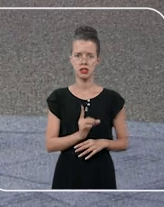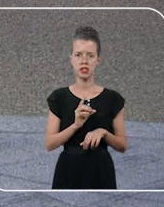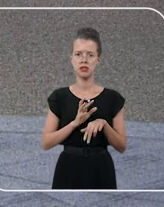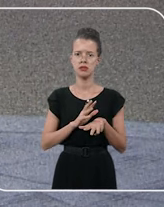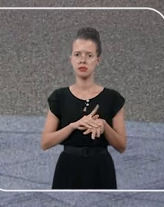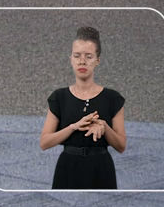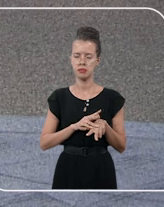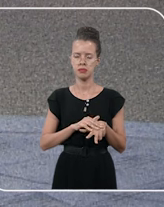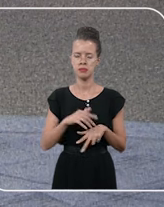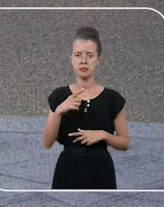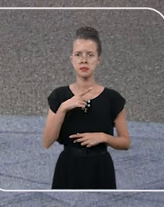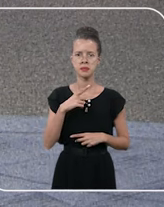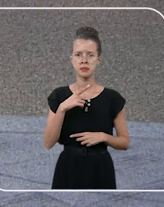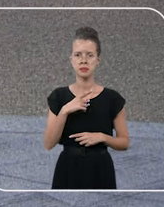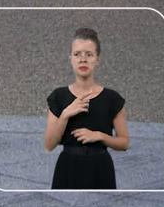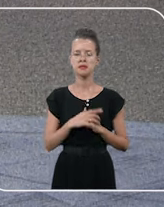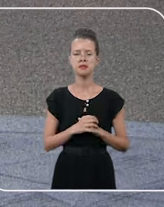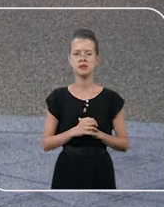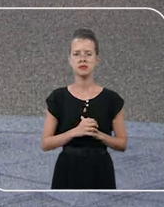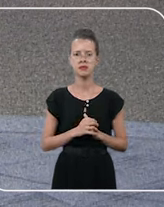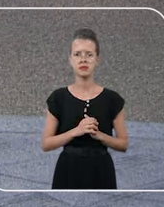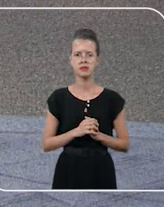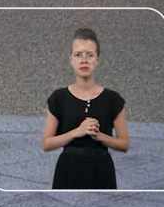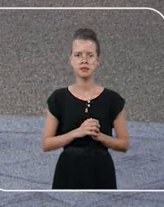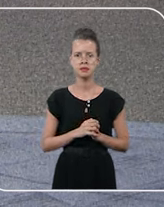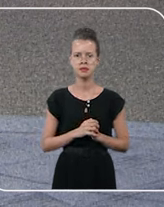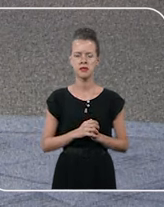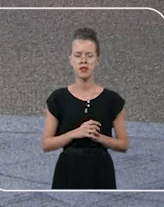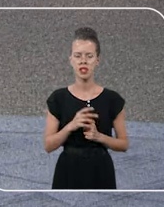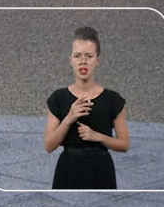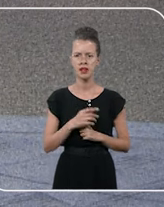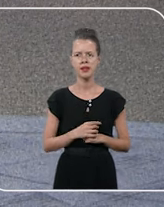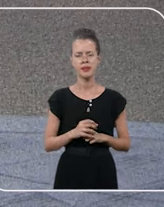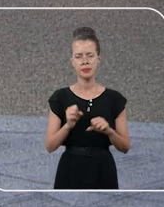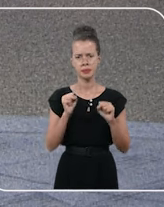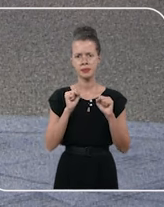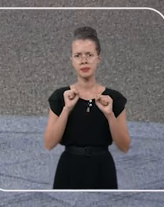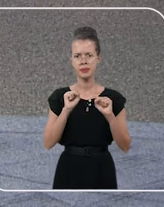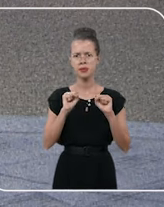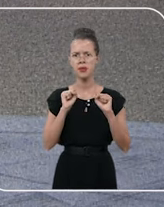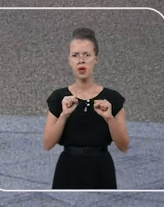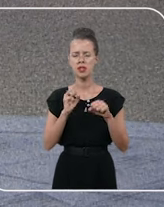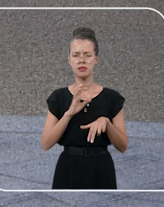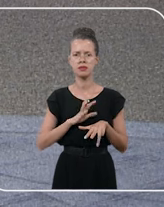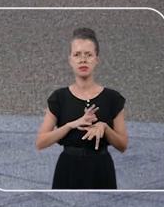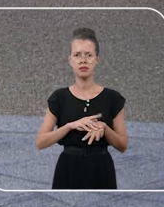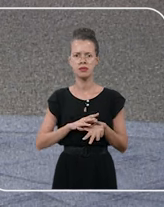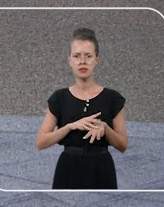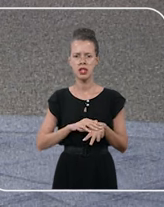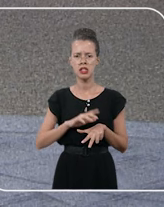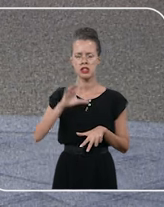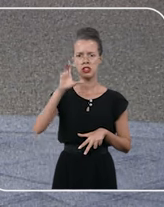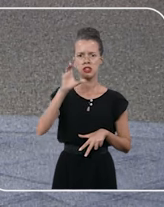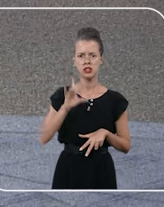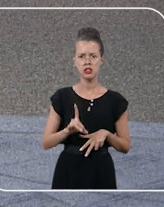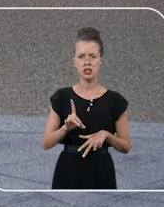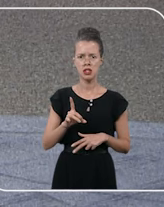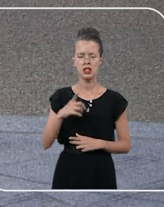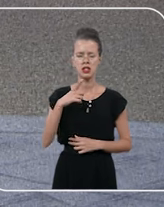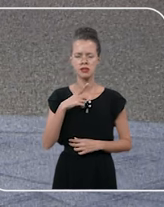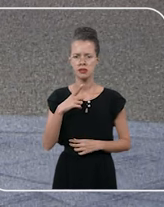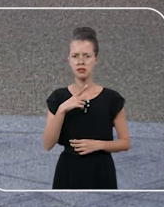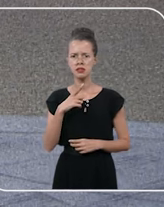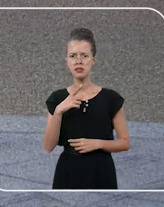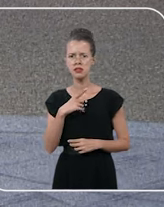da posse do prontuário. Realmente cabe ao paciente, ou é um direito do paciente obter todos os dados do prontuário